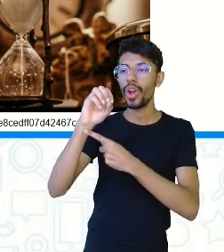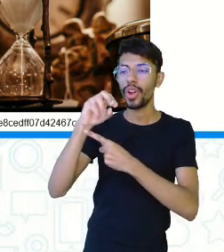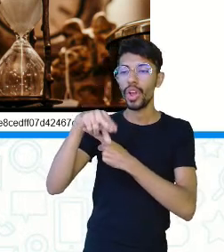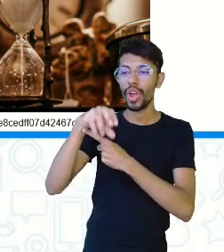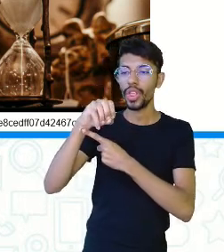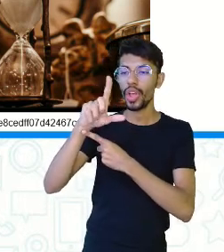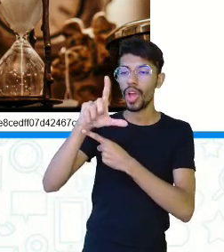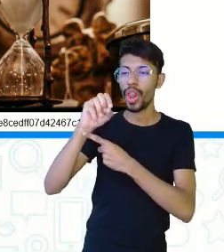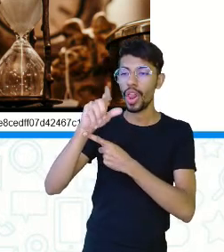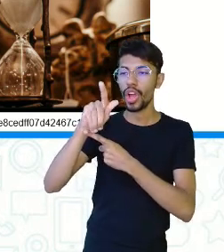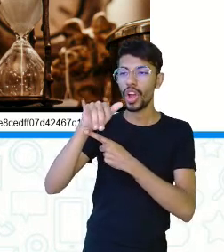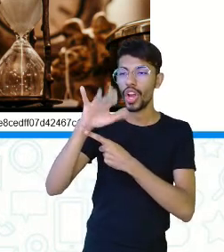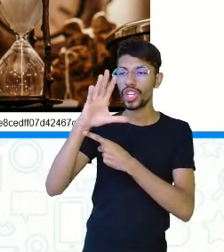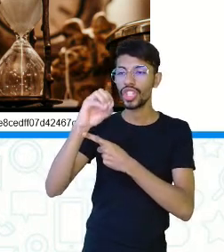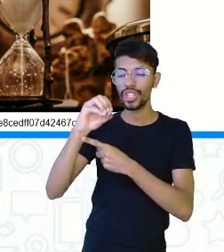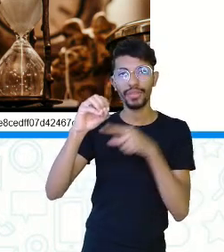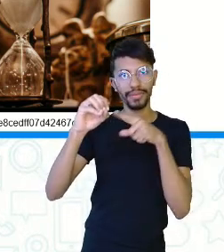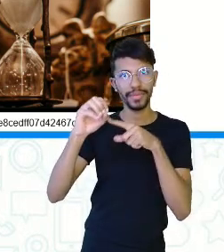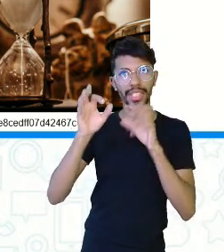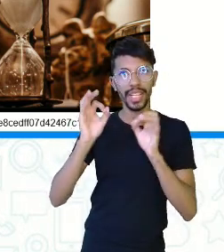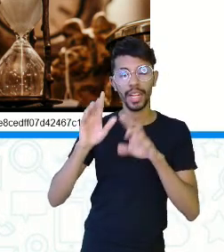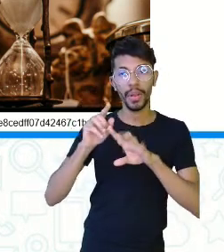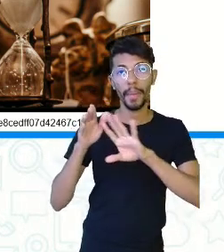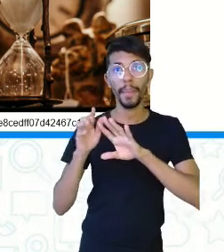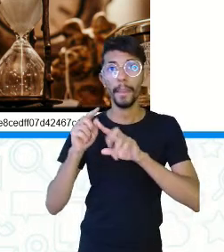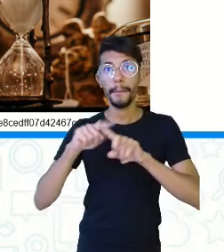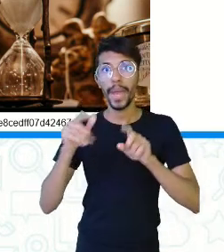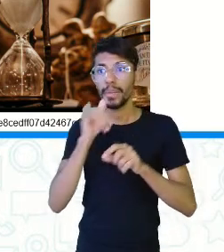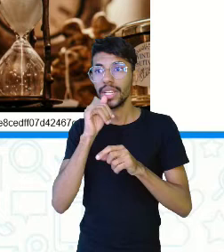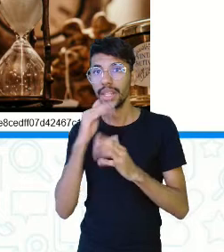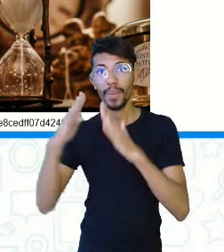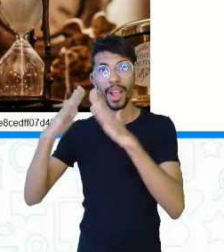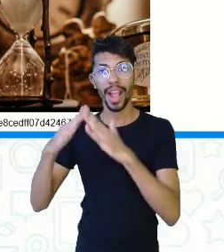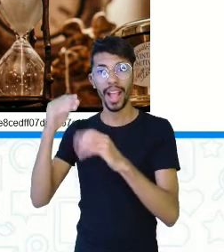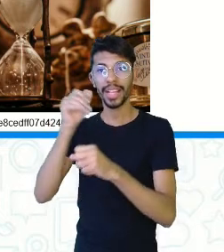E quando eu digo na casa da vovó, está se tratando ali do